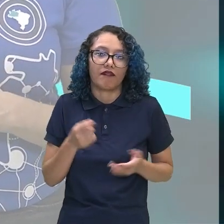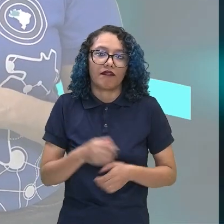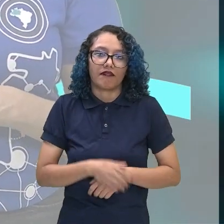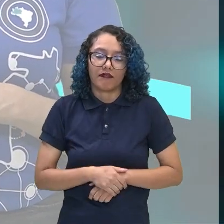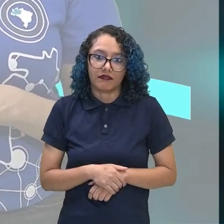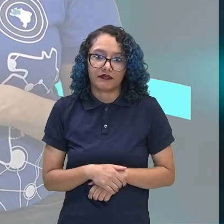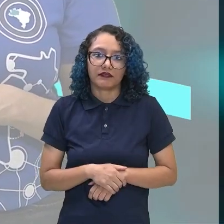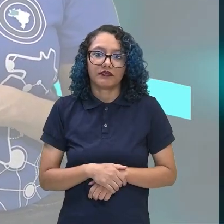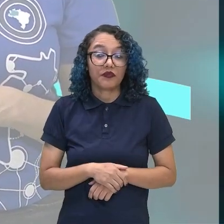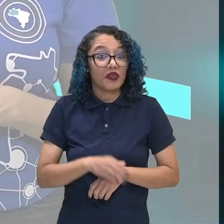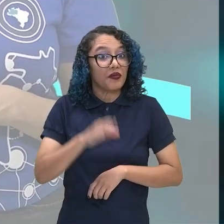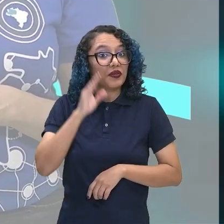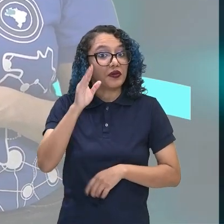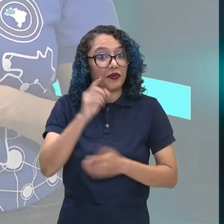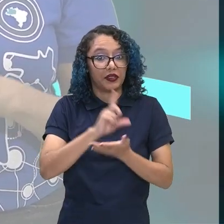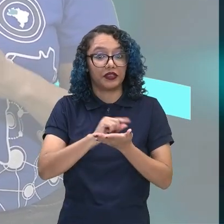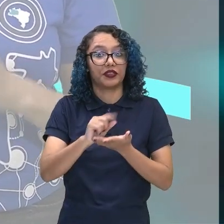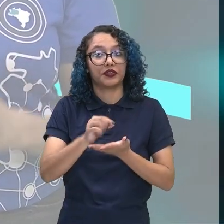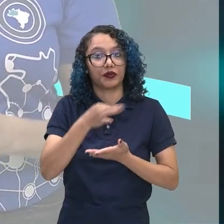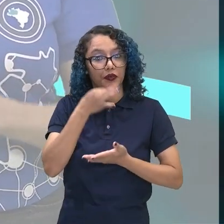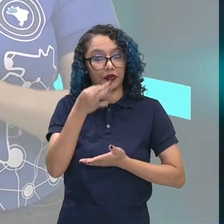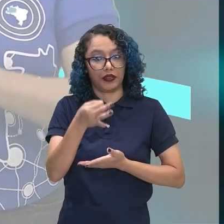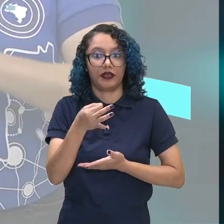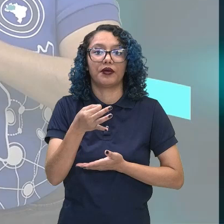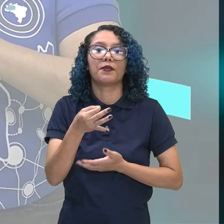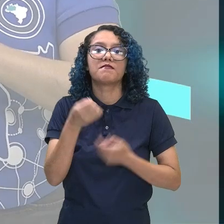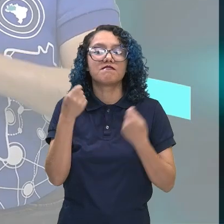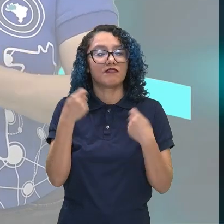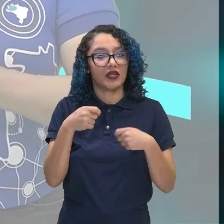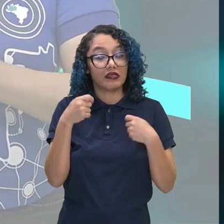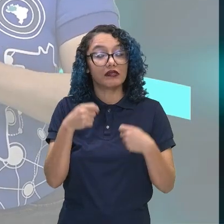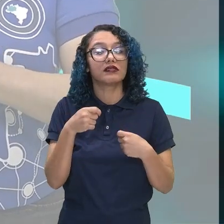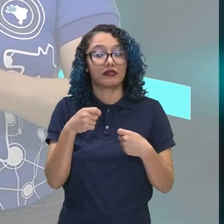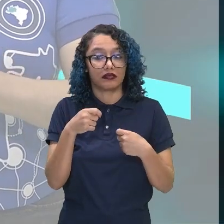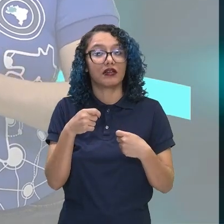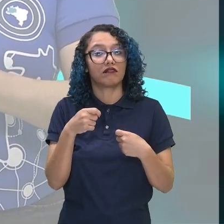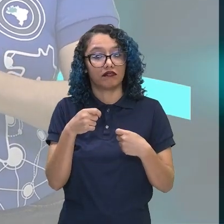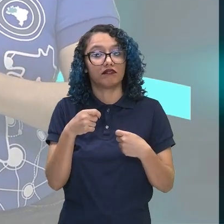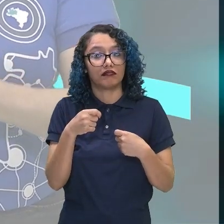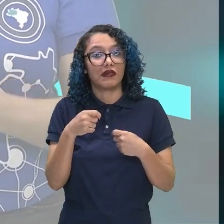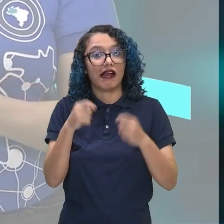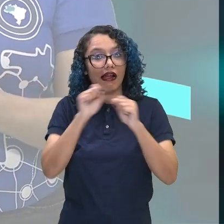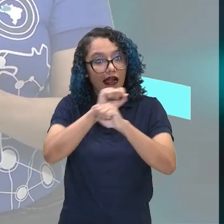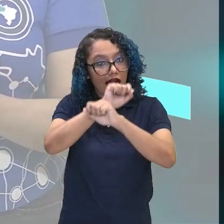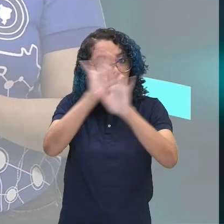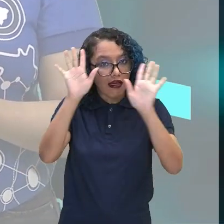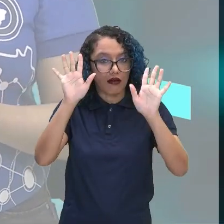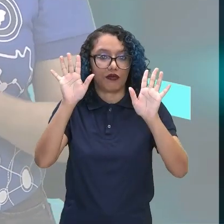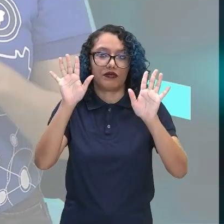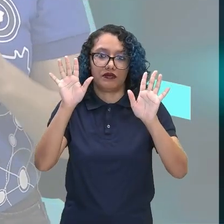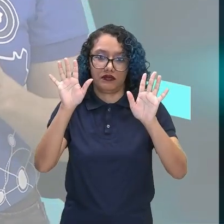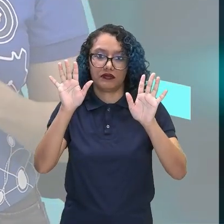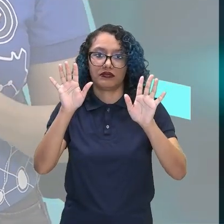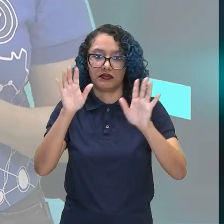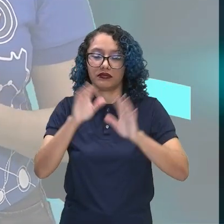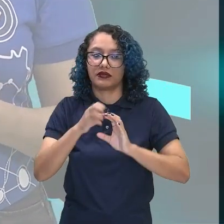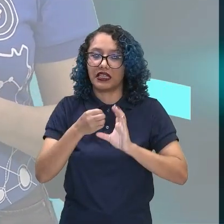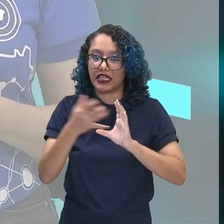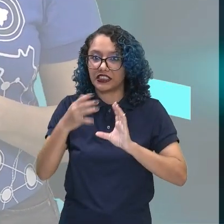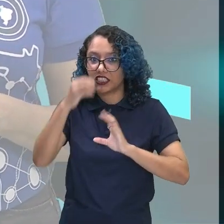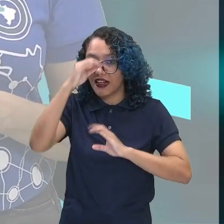o artigo de opinião, ele deve trazer bem clara mesmo essa